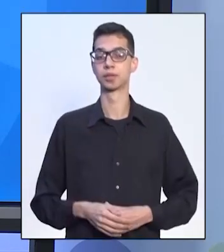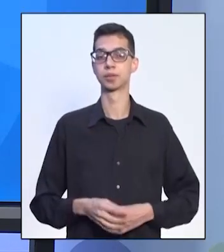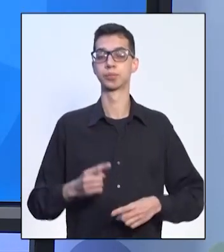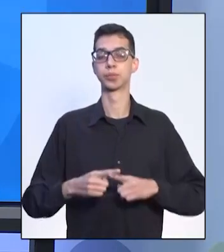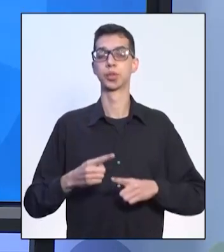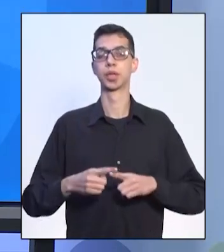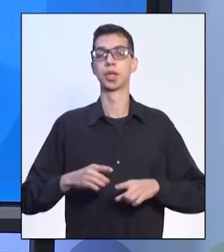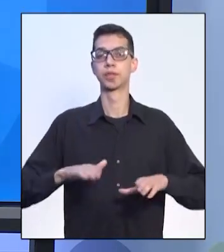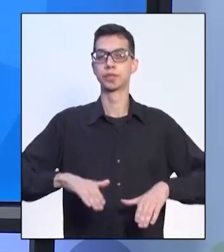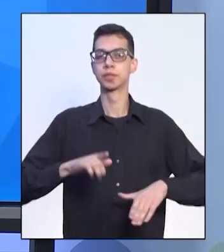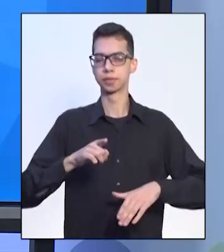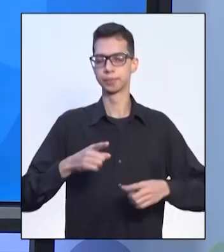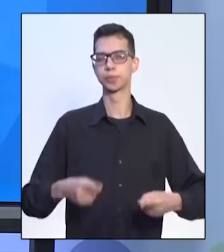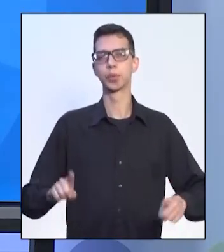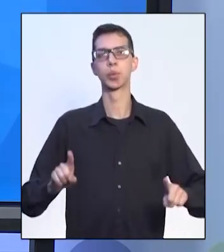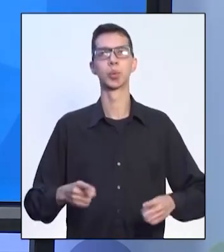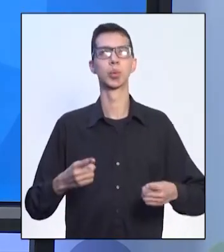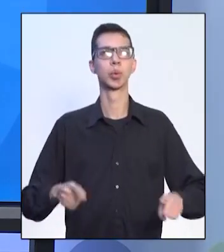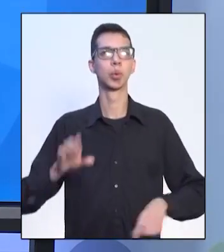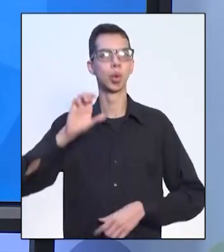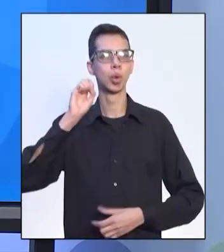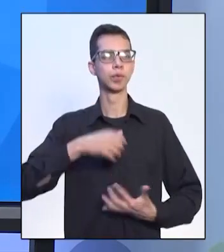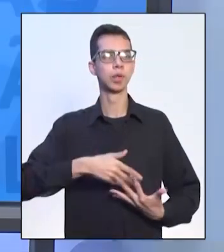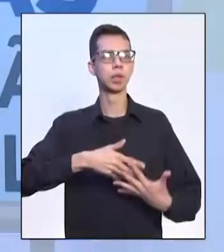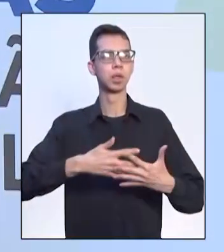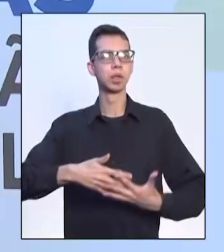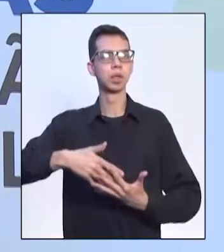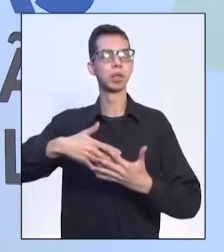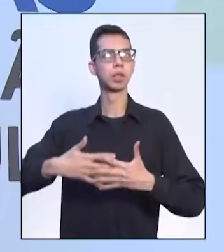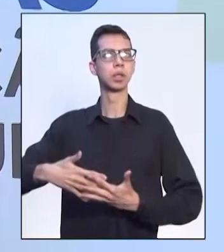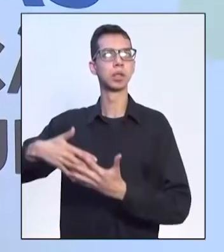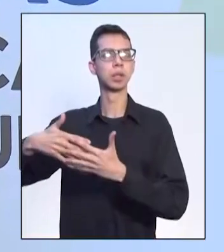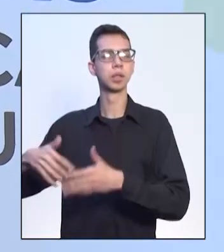alguém bem na hora que essa música está tocando. Ou tive a